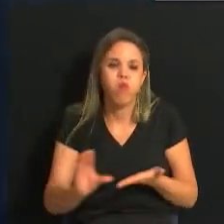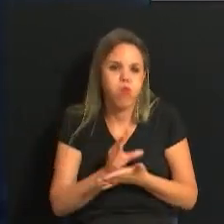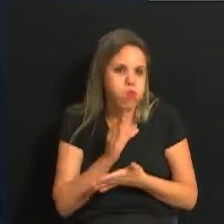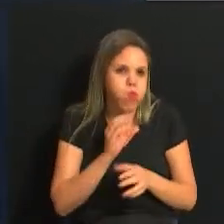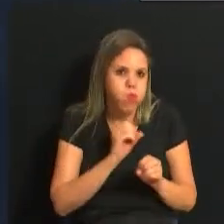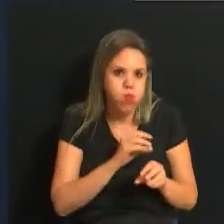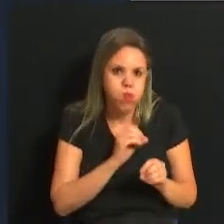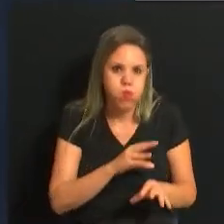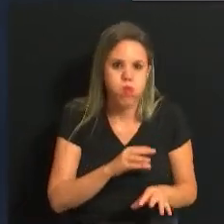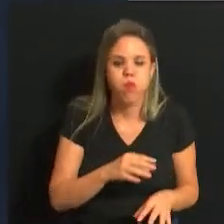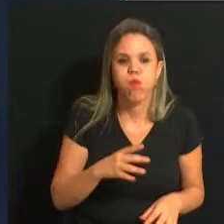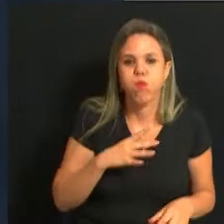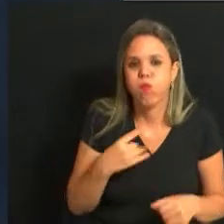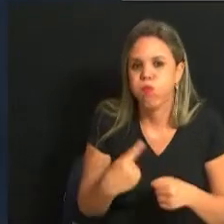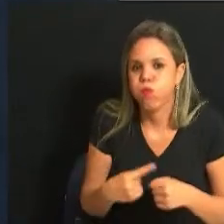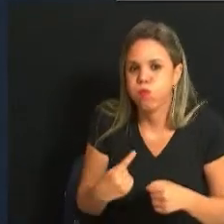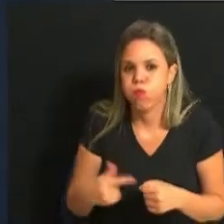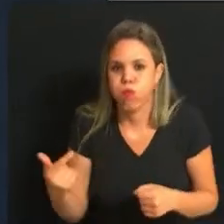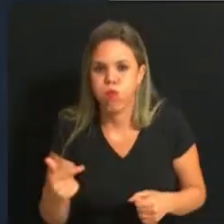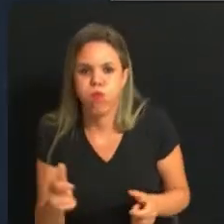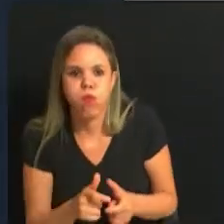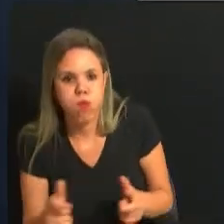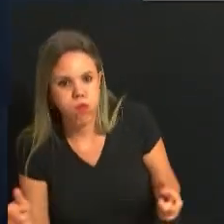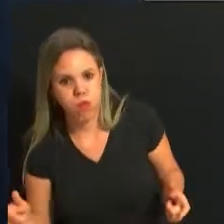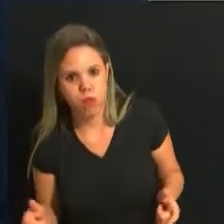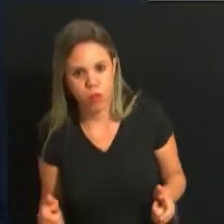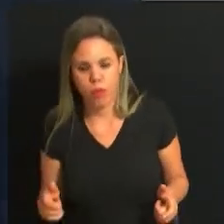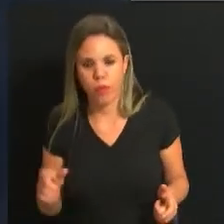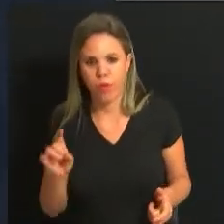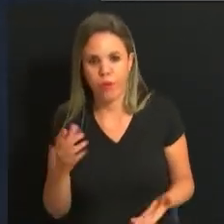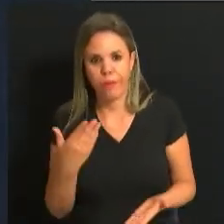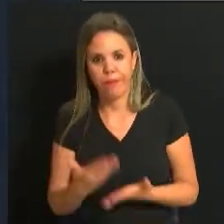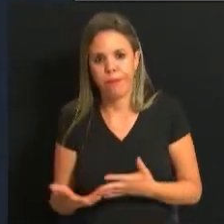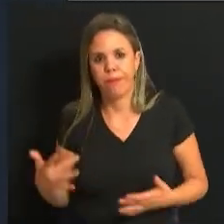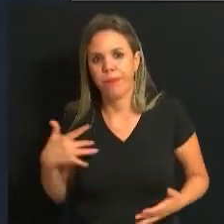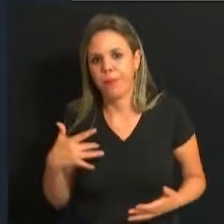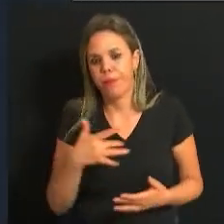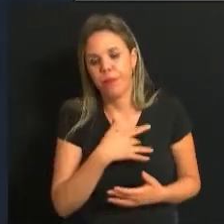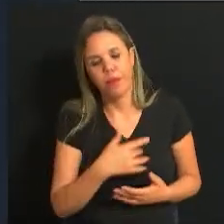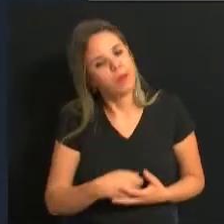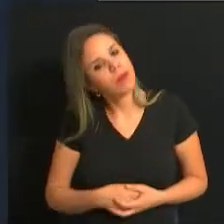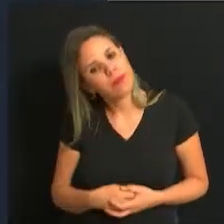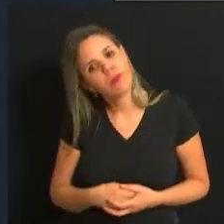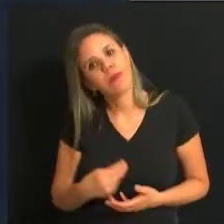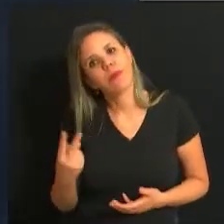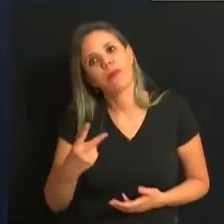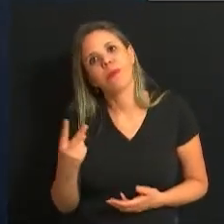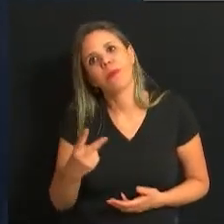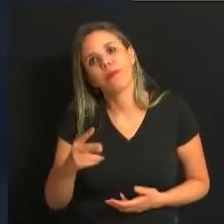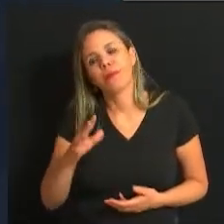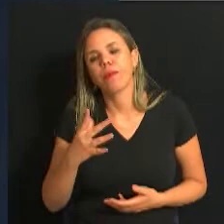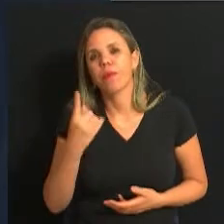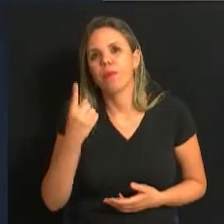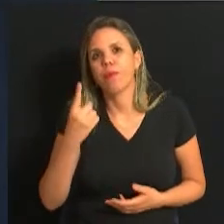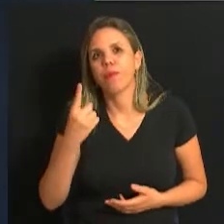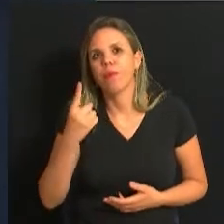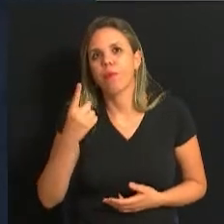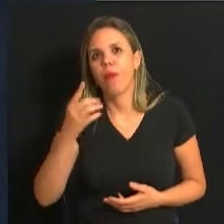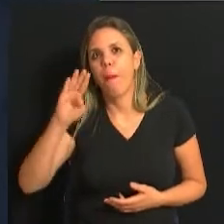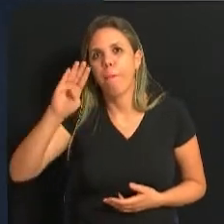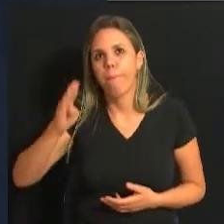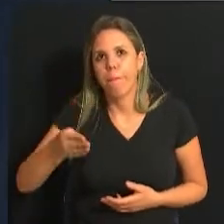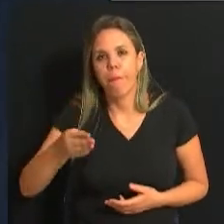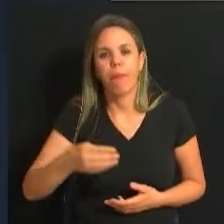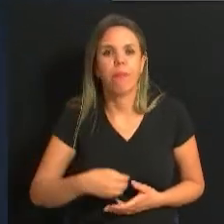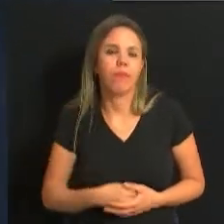educação no município é o segundo maior orçamento, só perde para a saúde. O valor desse orçamento em torno de 1 bi